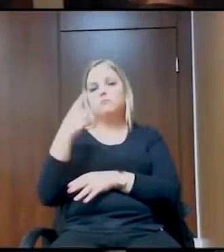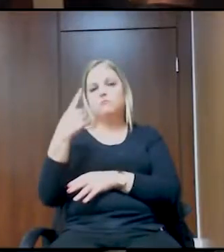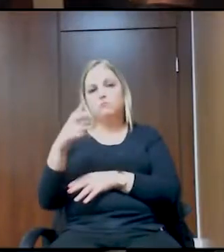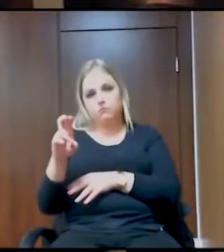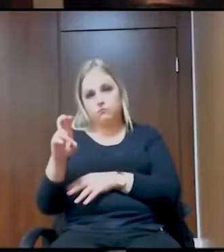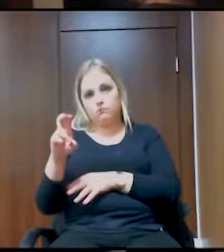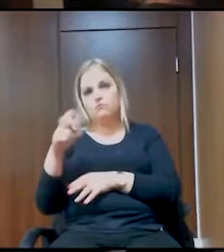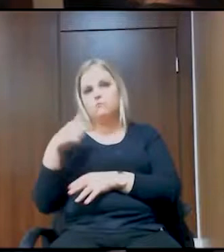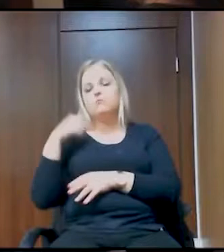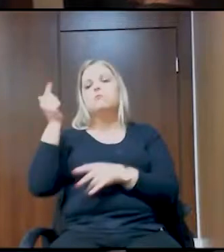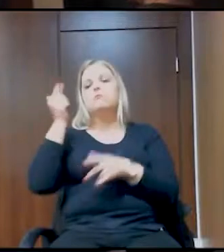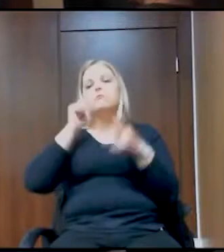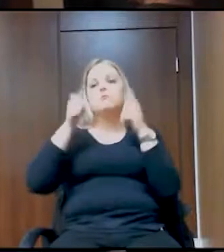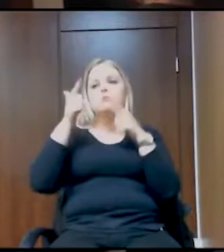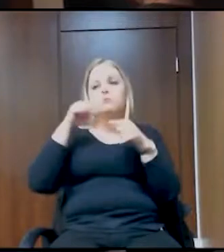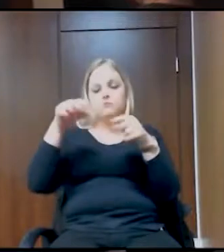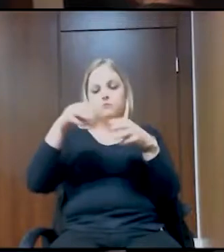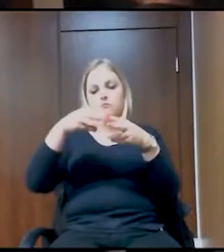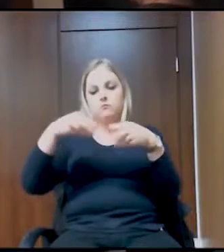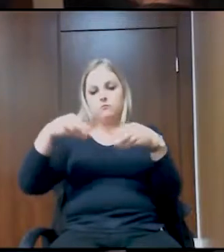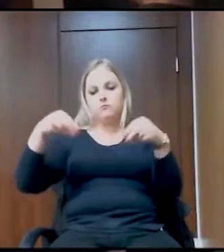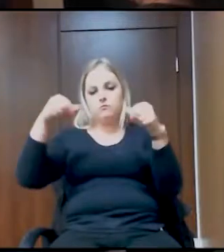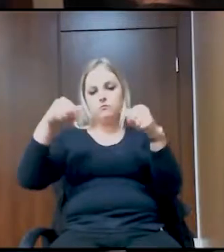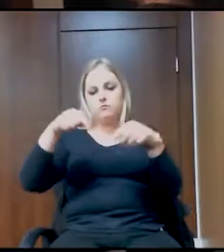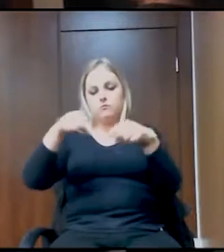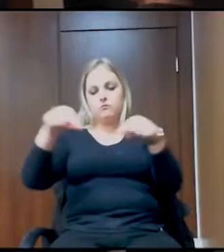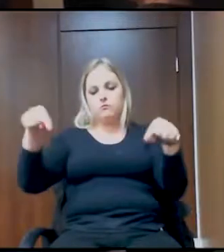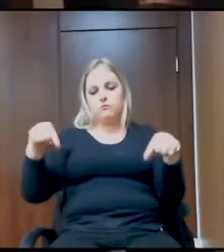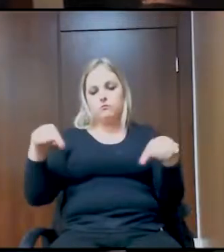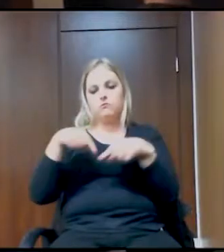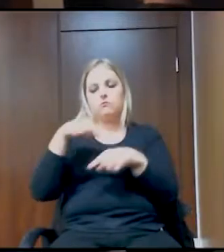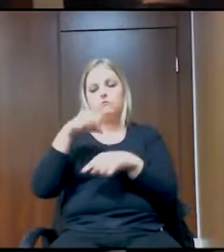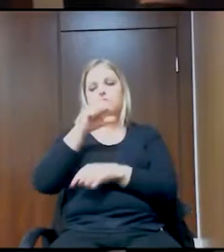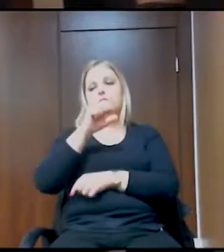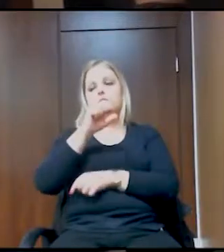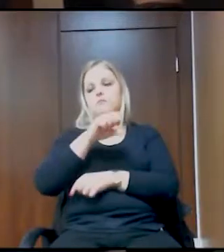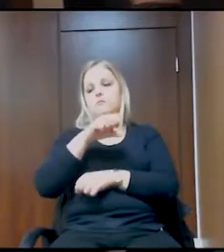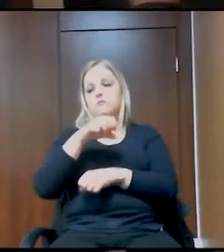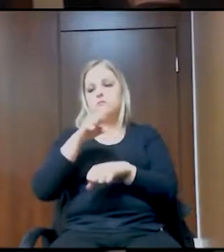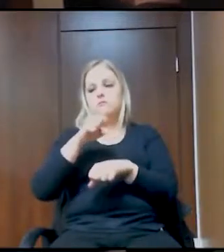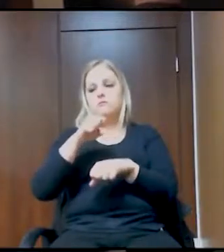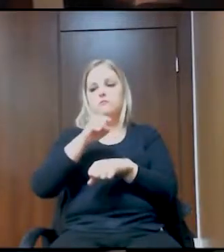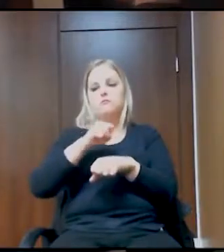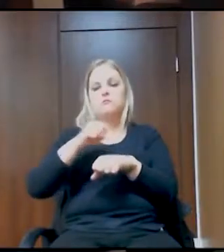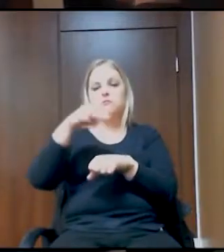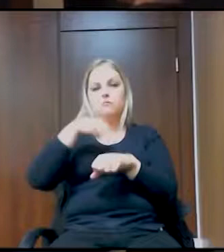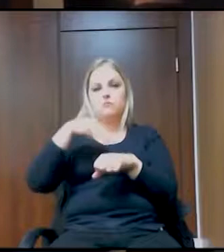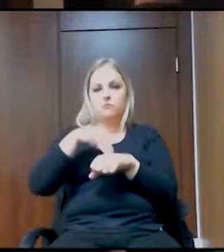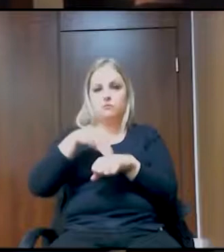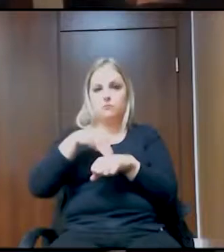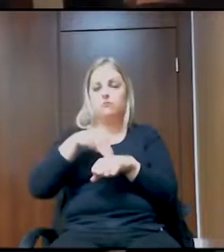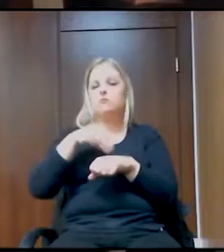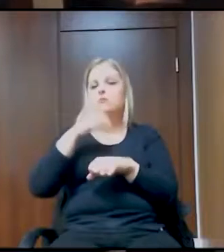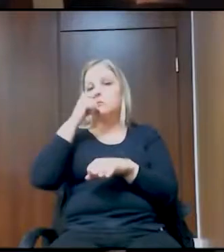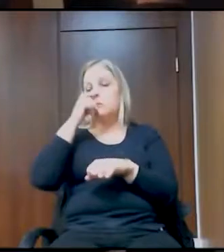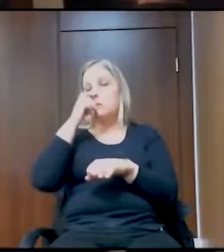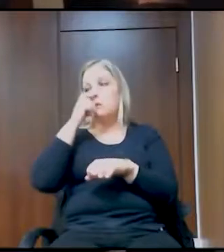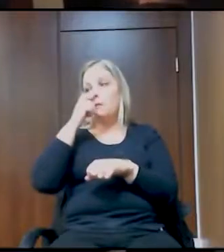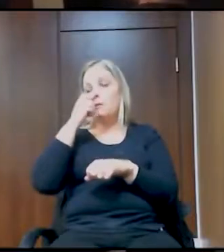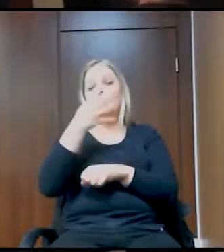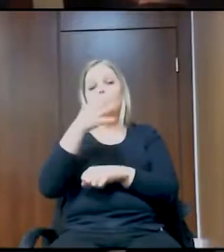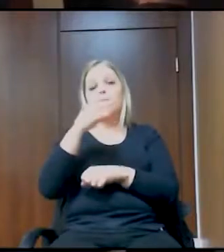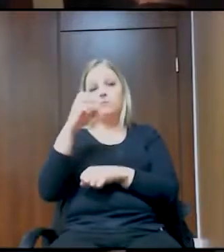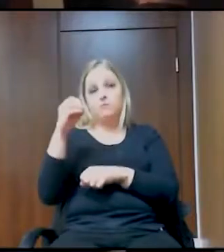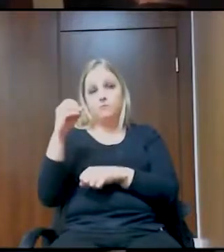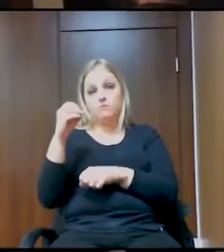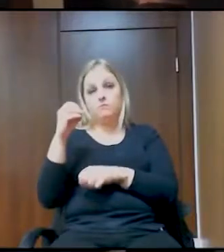gente conseguiu um terreno lá em São Mateus, onde a gente construiria 400 unidades.